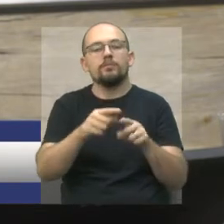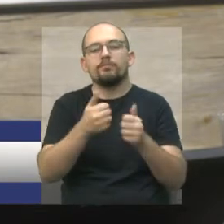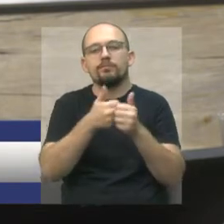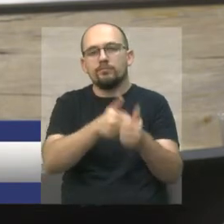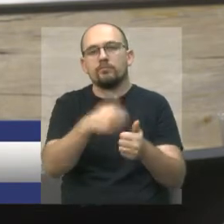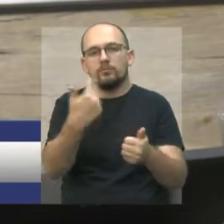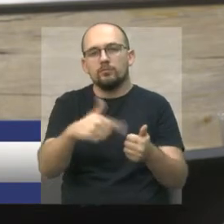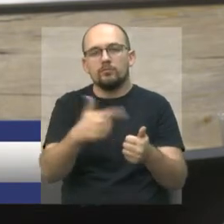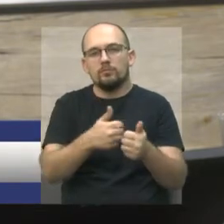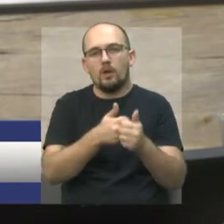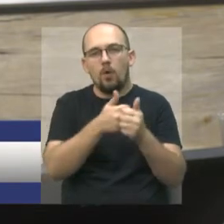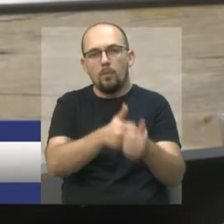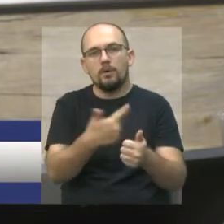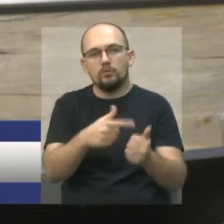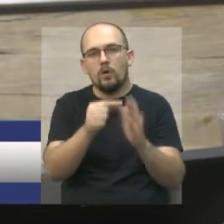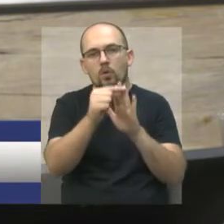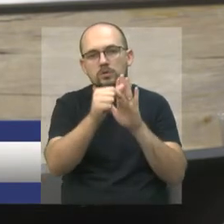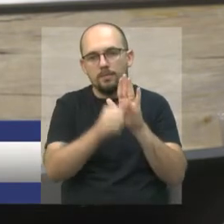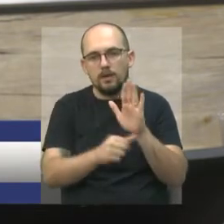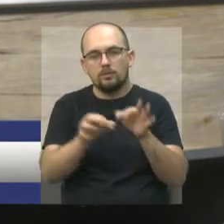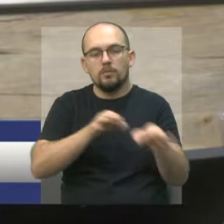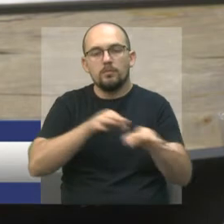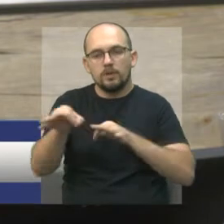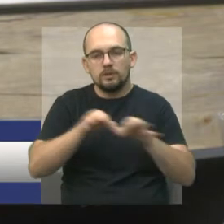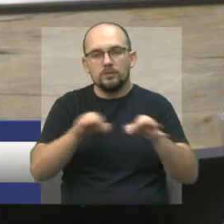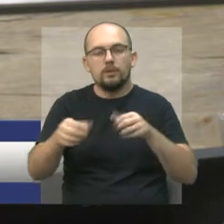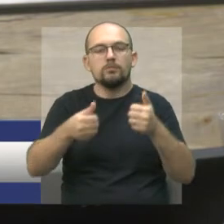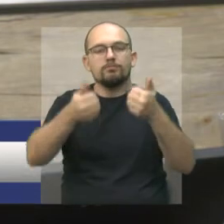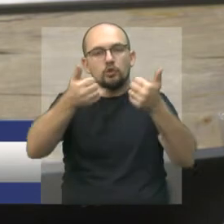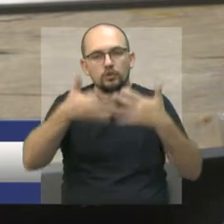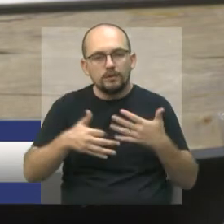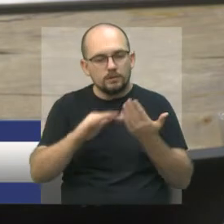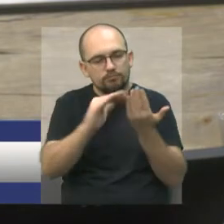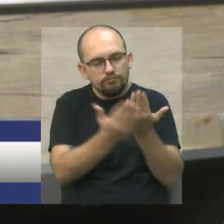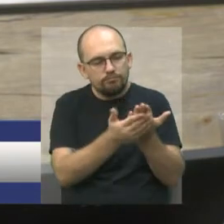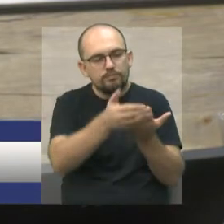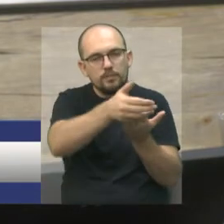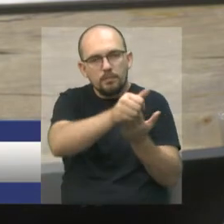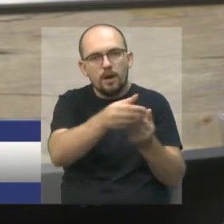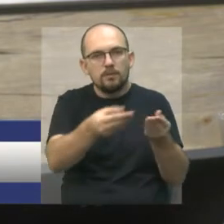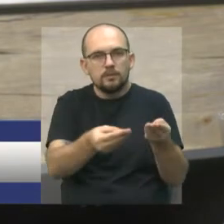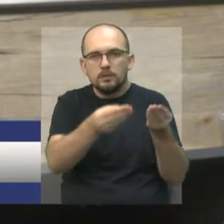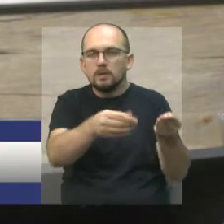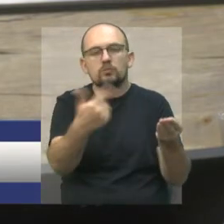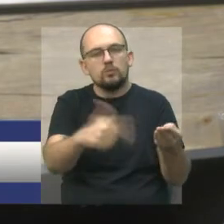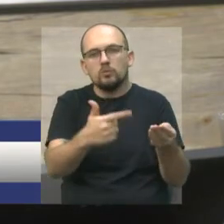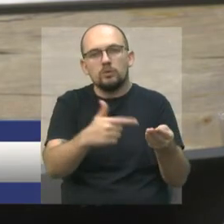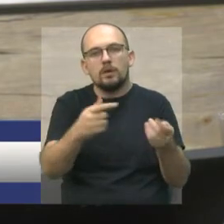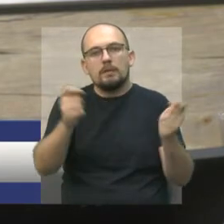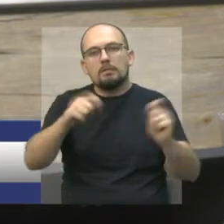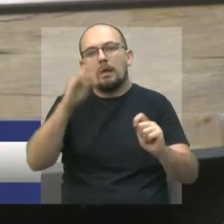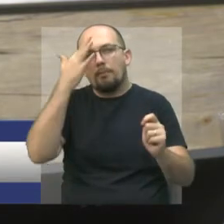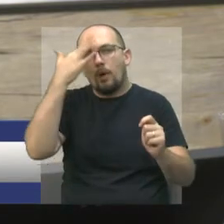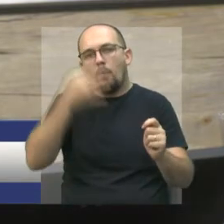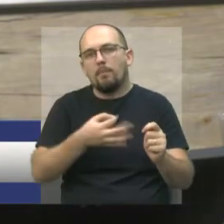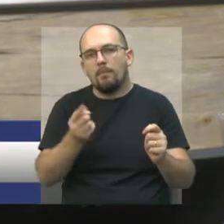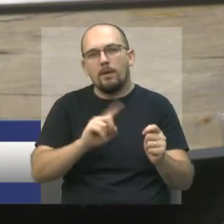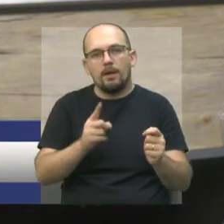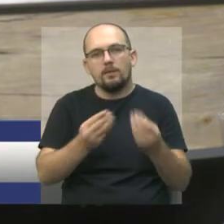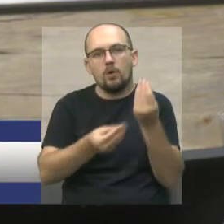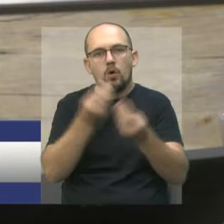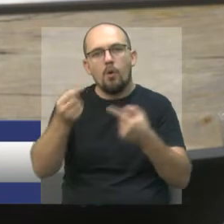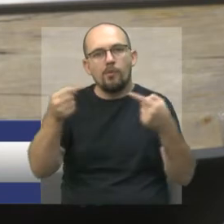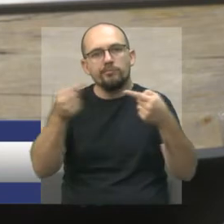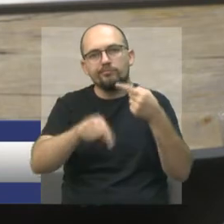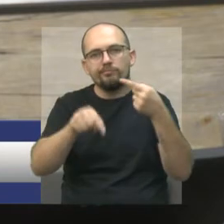desacompanhada de orçamento, do planejamento e justificativas que permitam compreender a pertinência e a compatibilidade